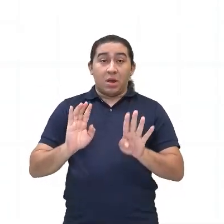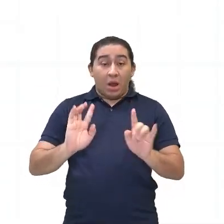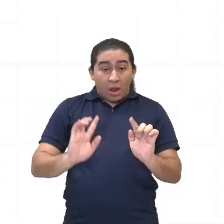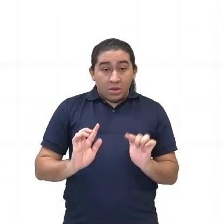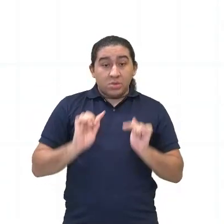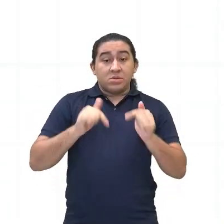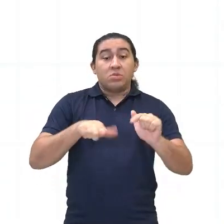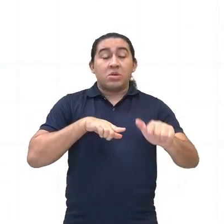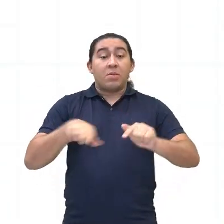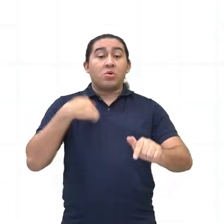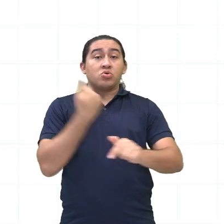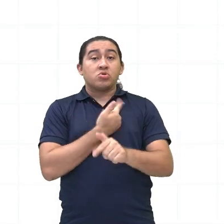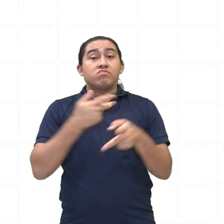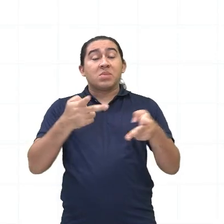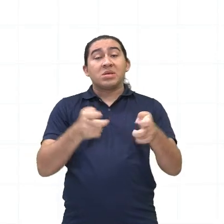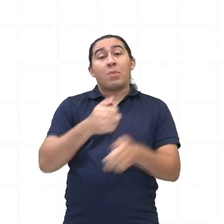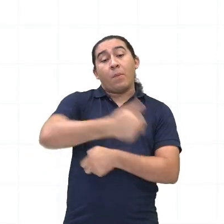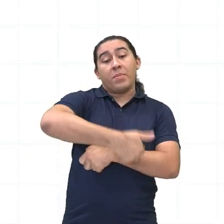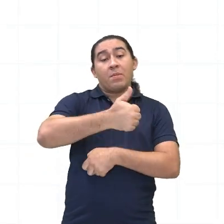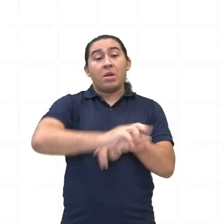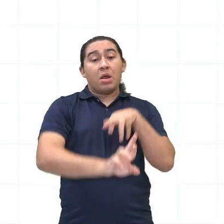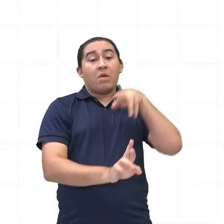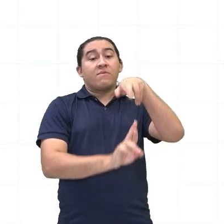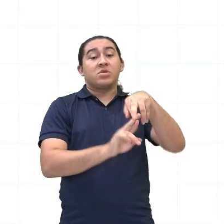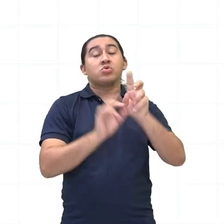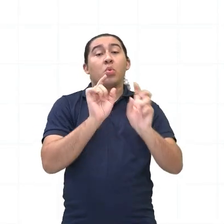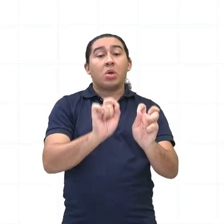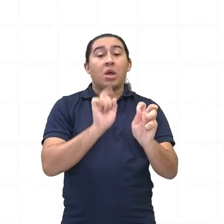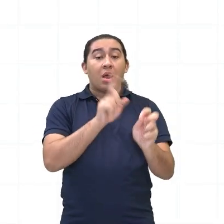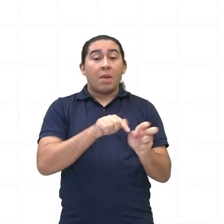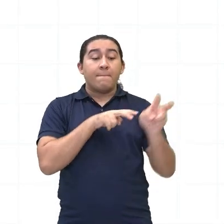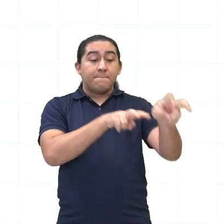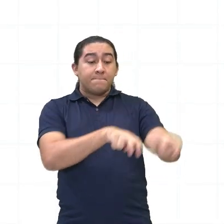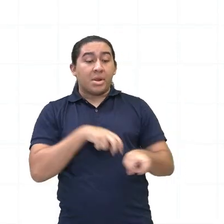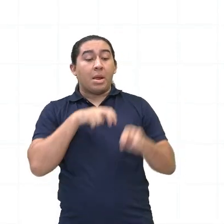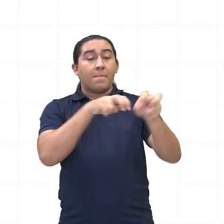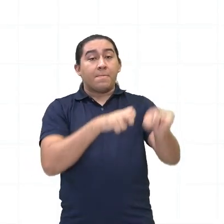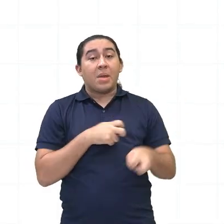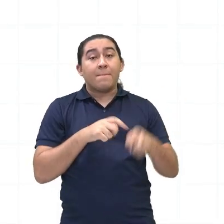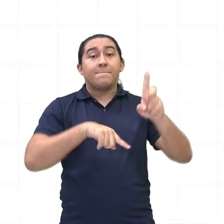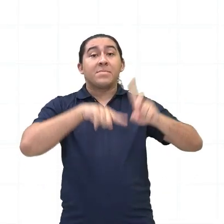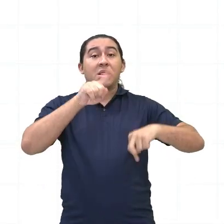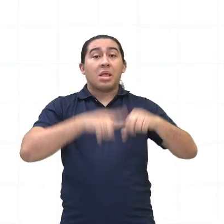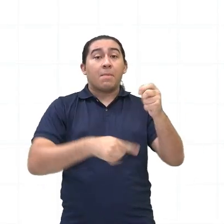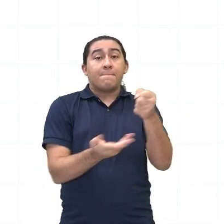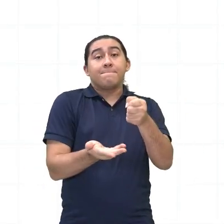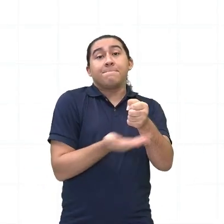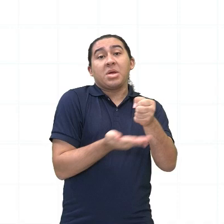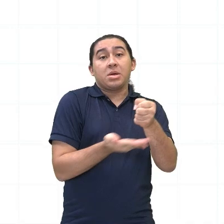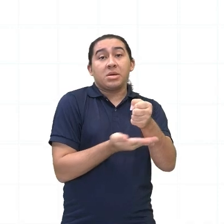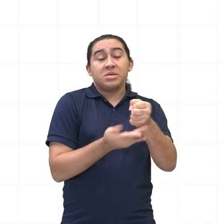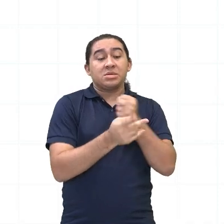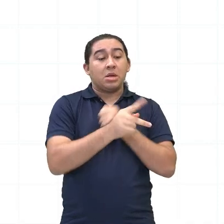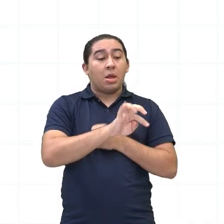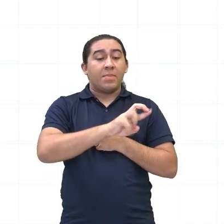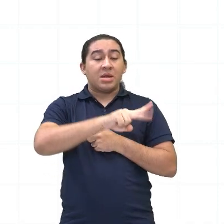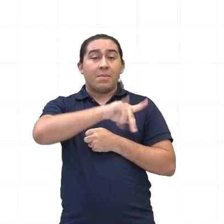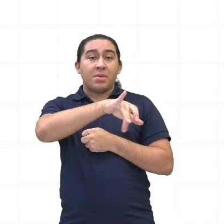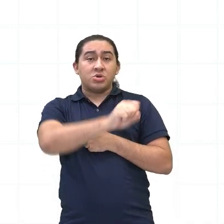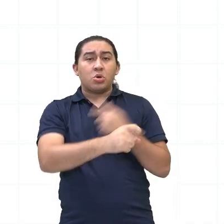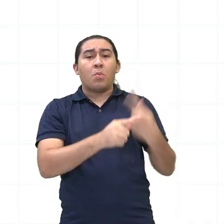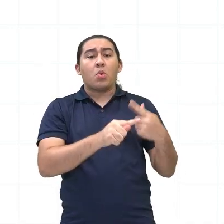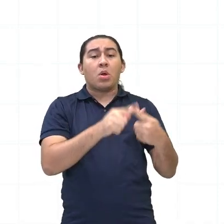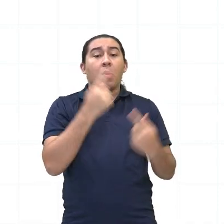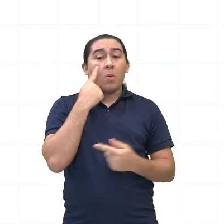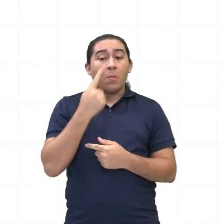observar do setor primário vai estar ligada ao quê? A extração de matérias-primas, porque tudo que está ao nosso redor, gente,